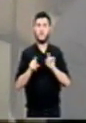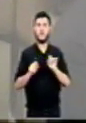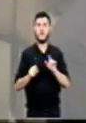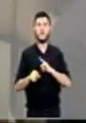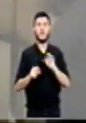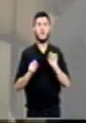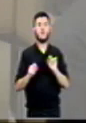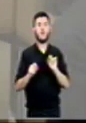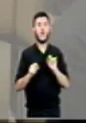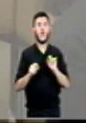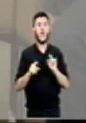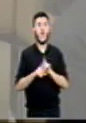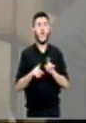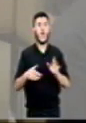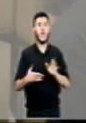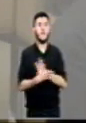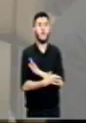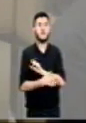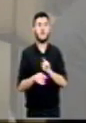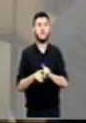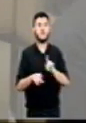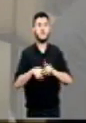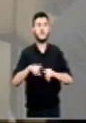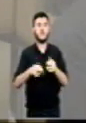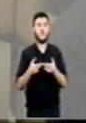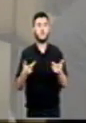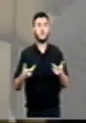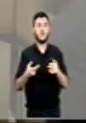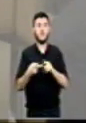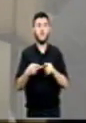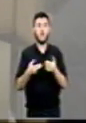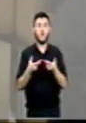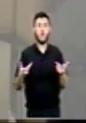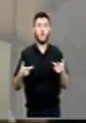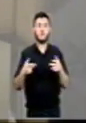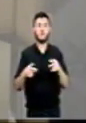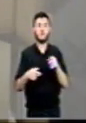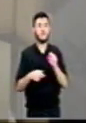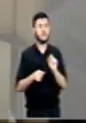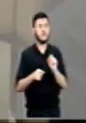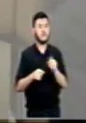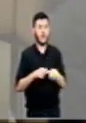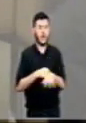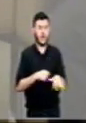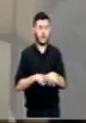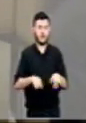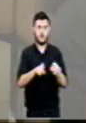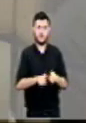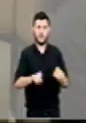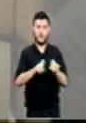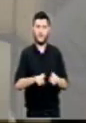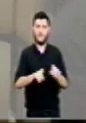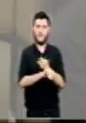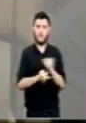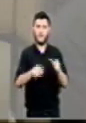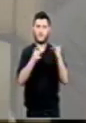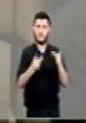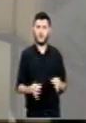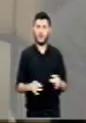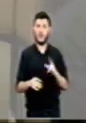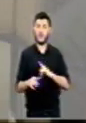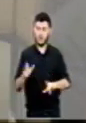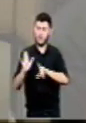e programas relacionados à segurança da informação, executar, ou seja, tem lei, deve ser declarada inconstitucional, então, se for o